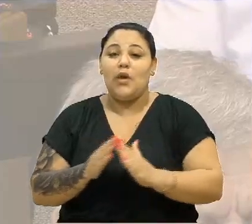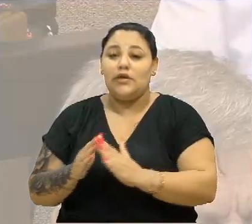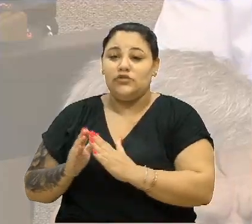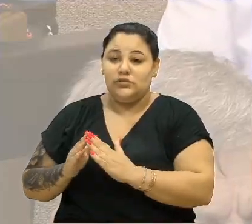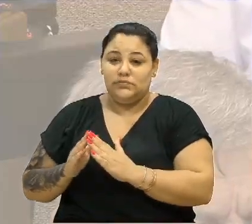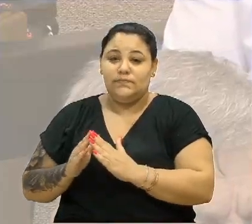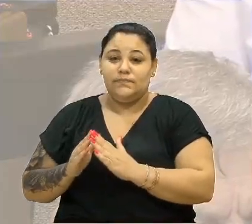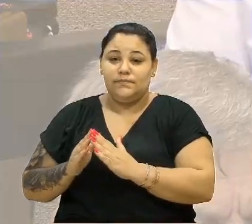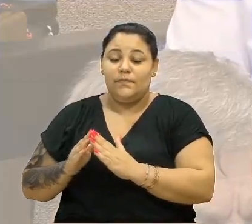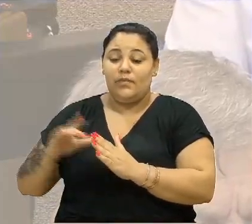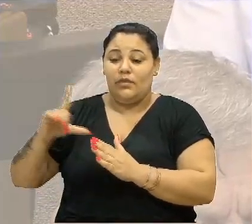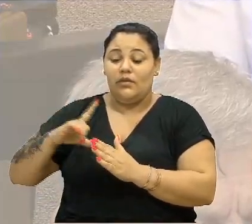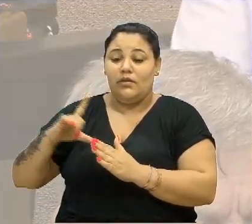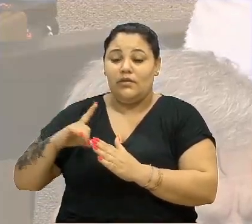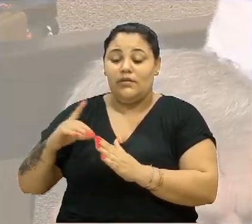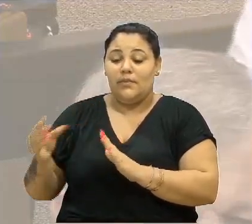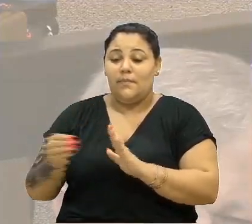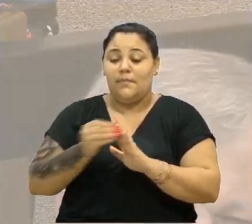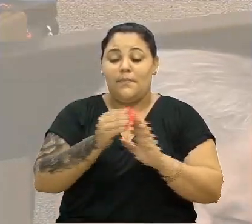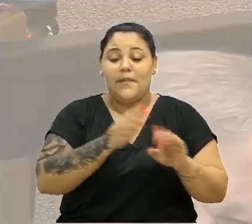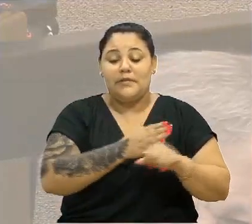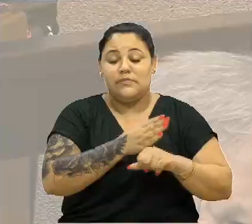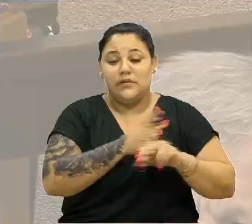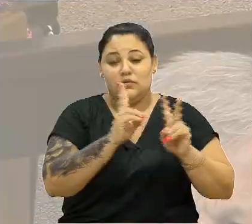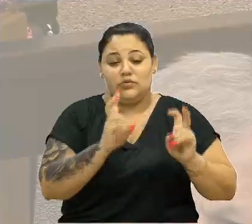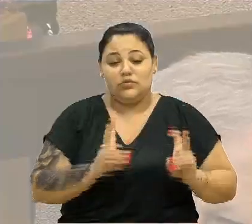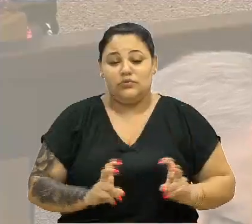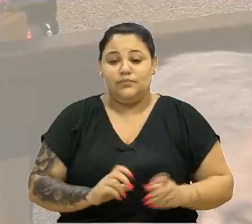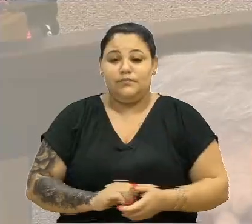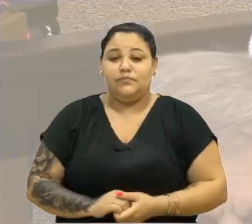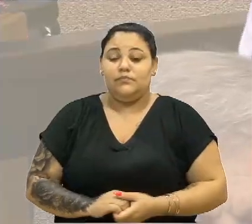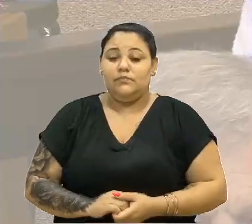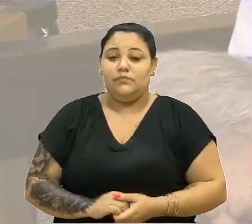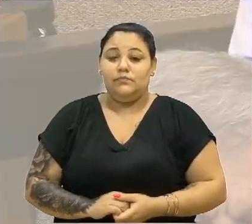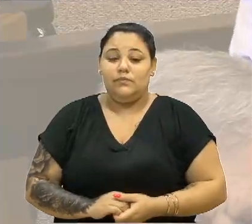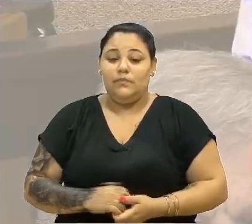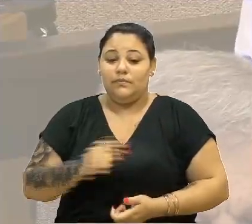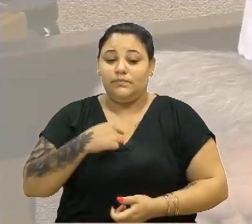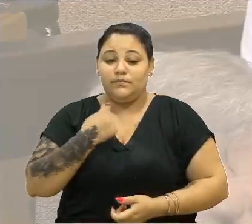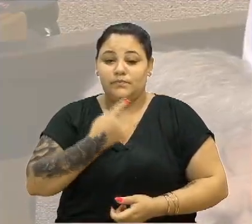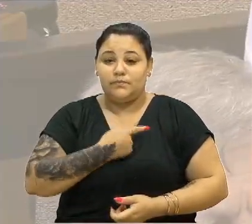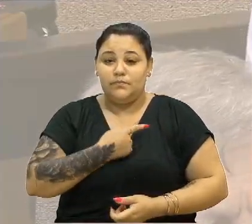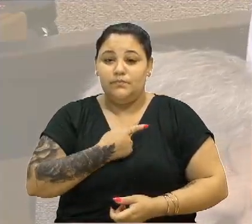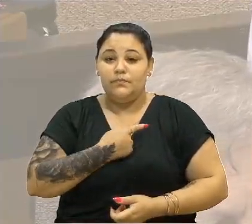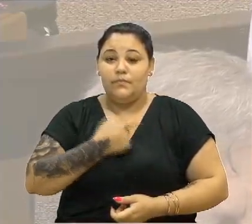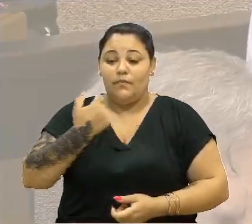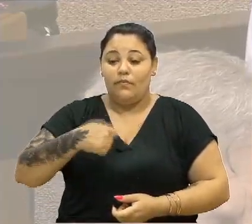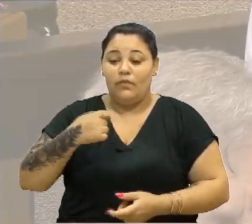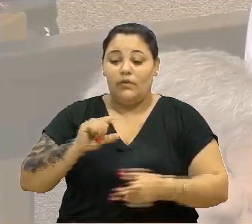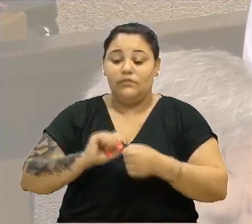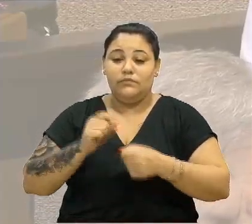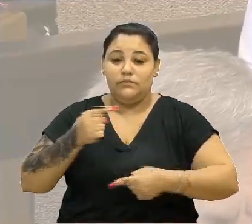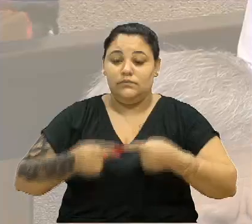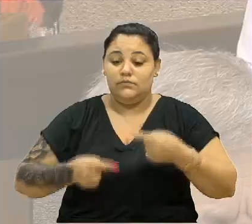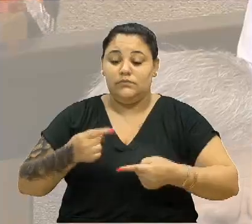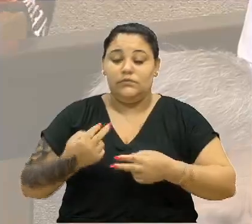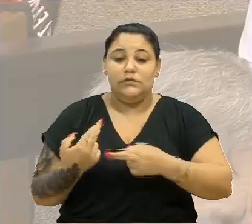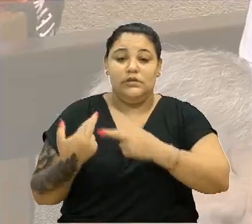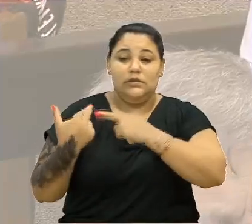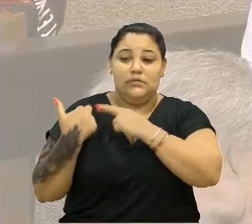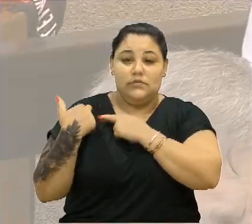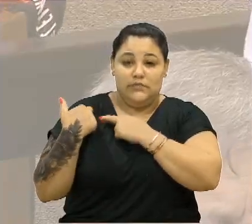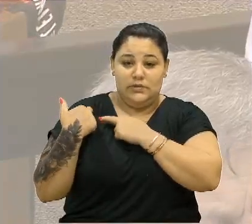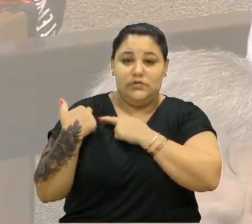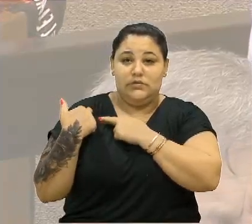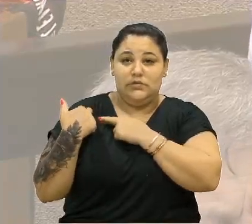seja esta colocada em pauta. Mas a gente também precisa fazer discussão da responsabilização daqueles que,